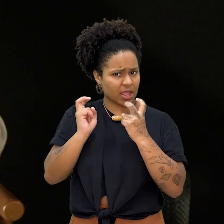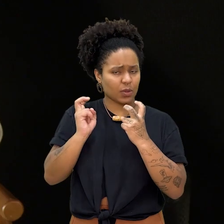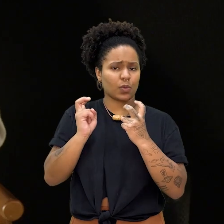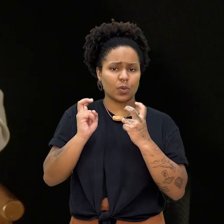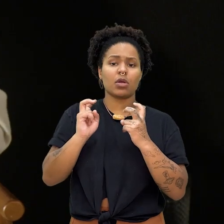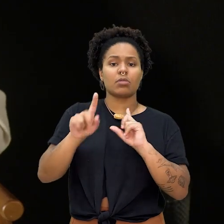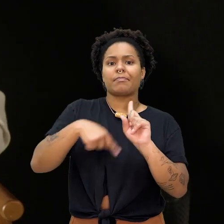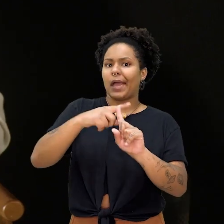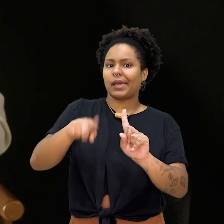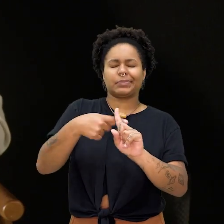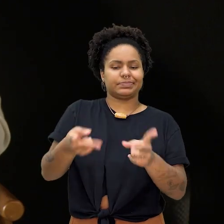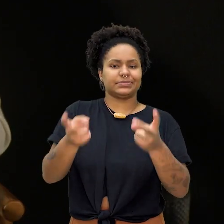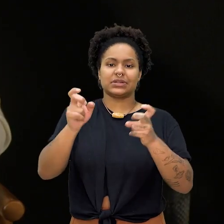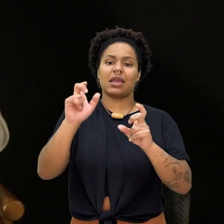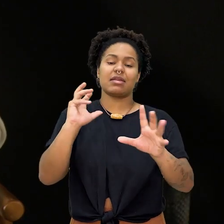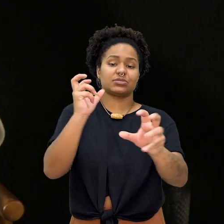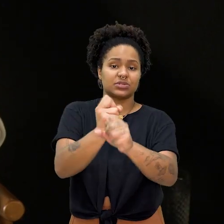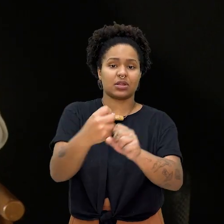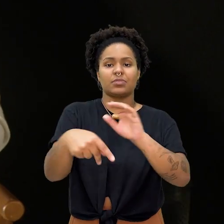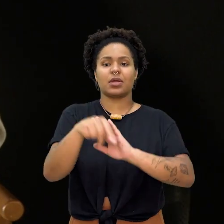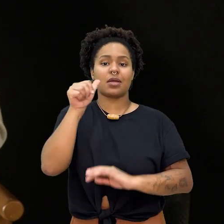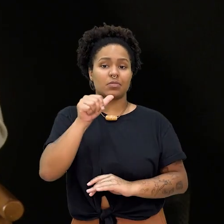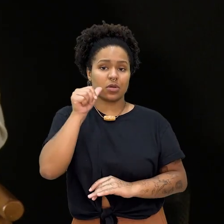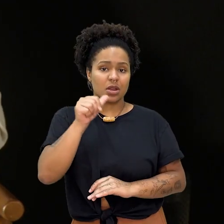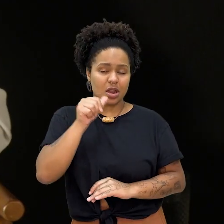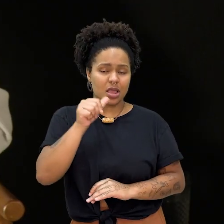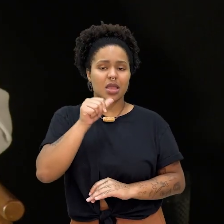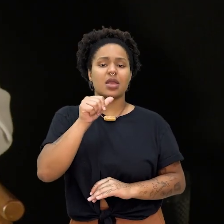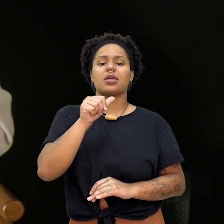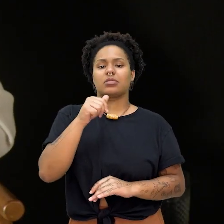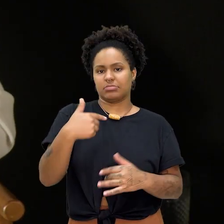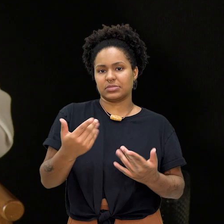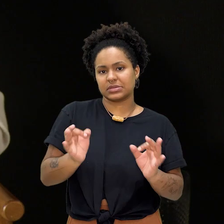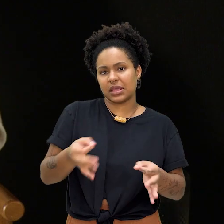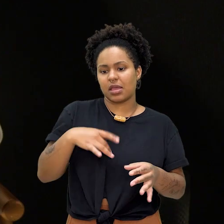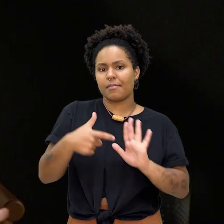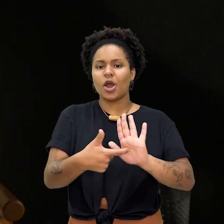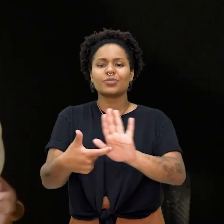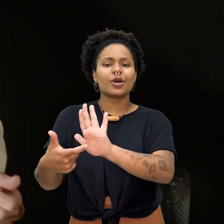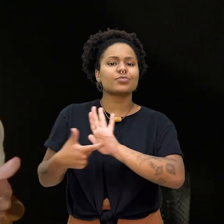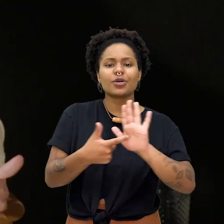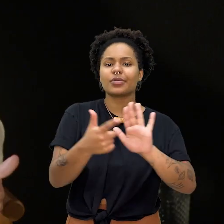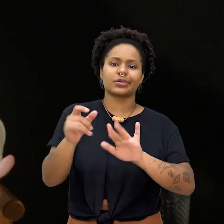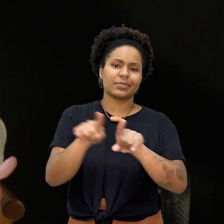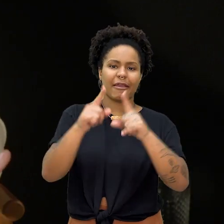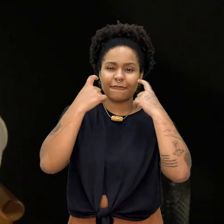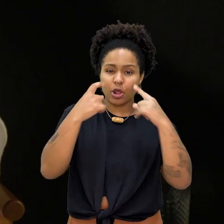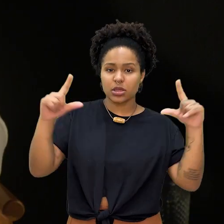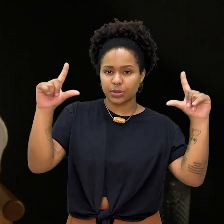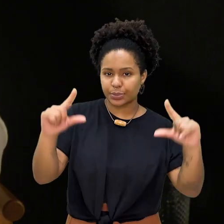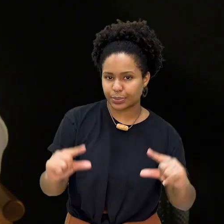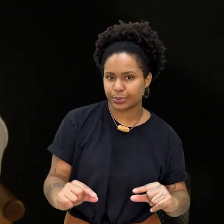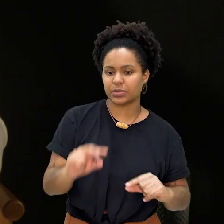aí, mais e mais, com o resultado das mulheres né, do que vem aparecendo, a queda da